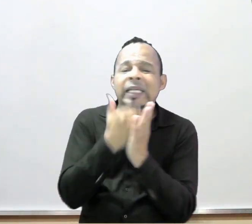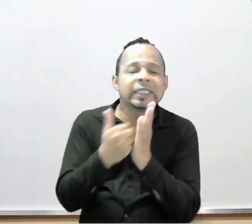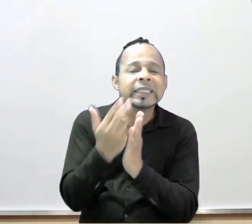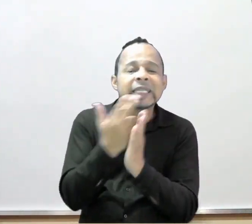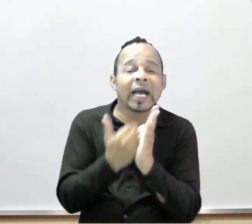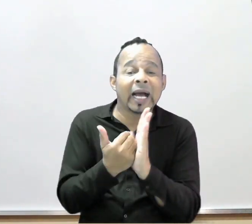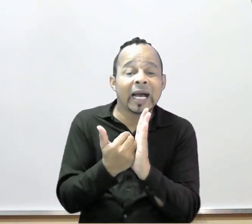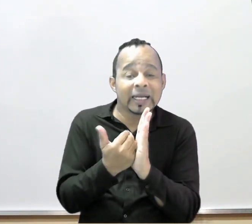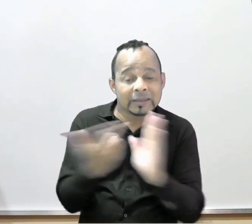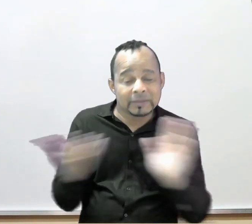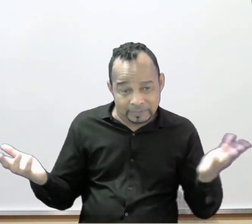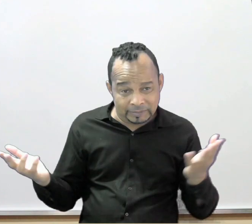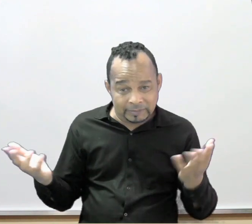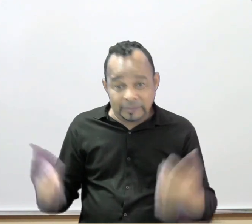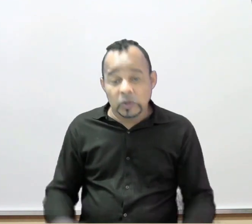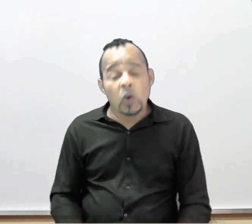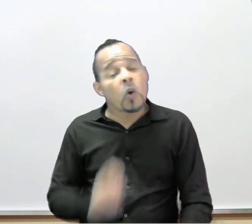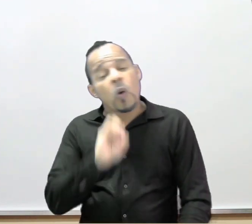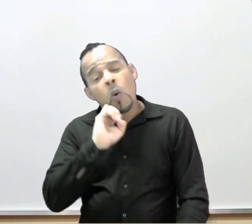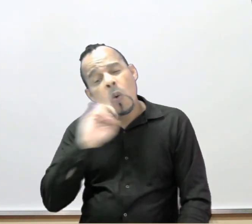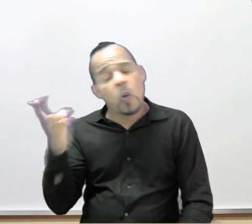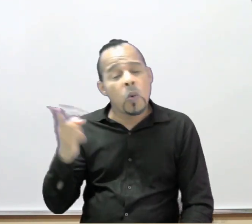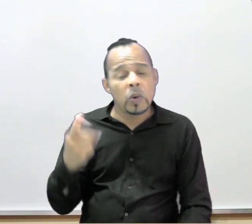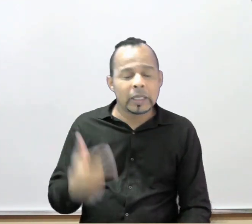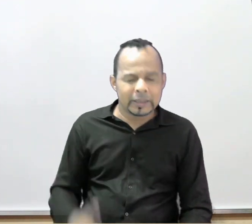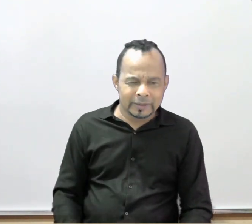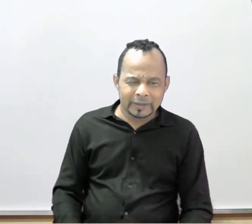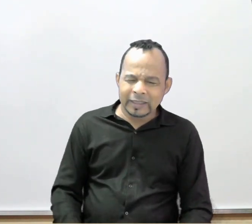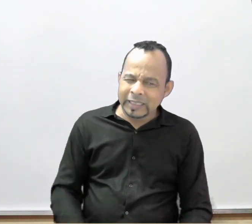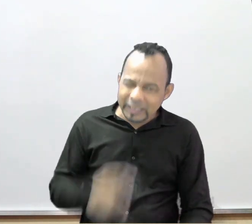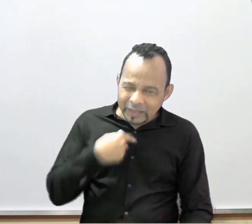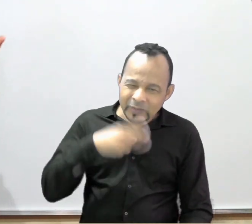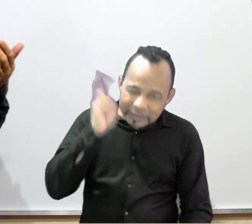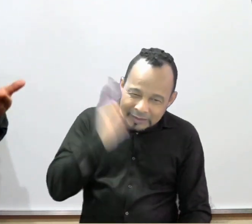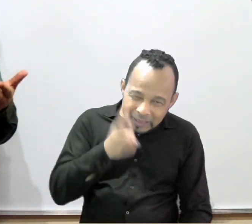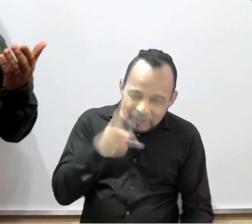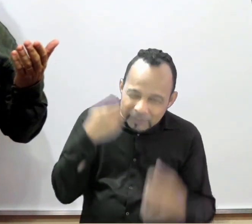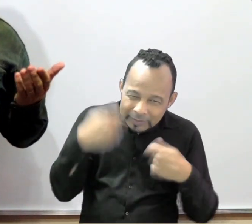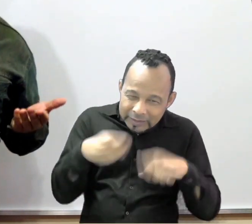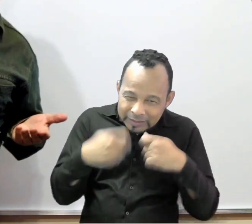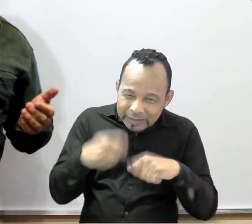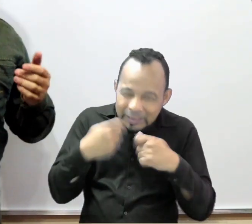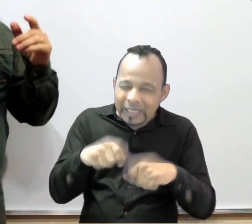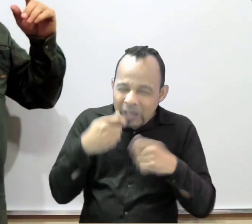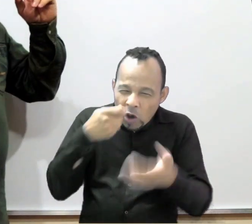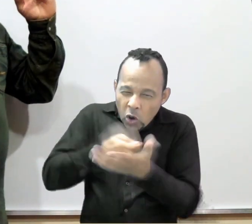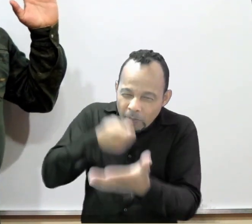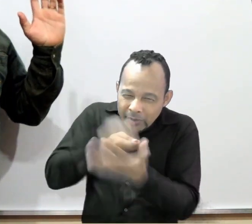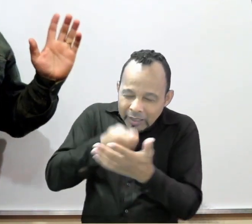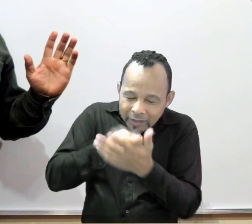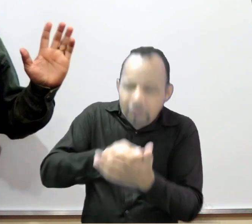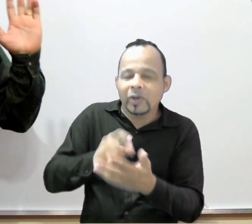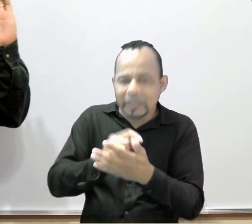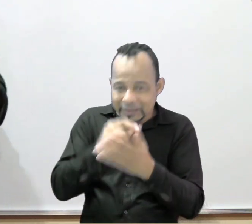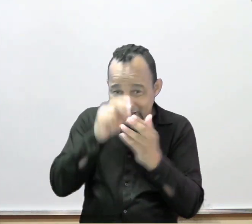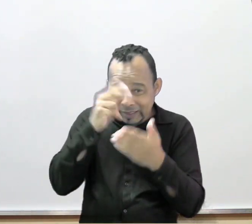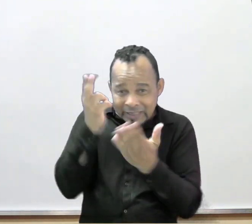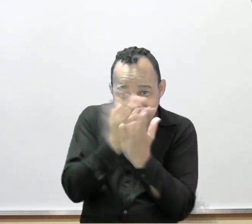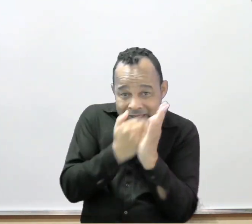vetores? Ou, ainda, você pode estar se perguntando, Daniel, eu vou ter que sempre desenhar esses vetores?